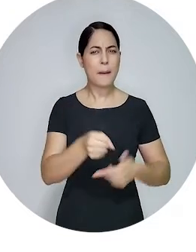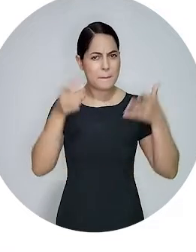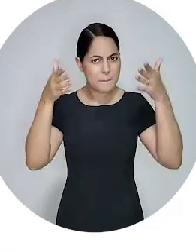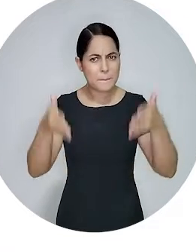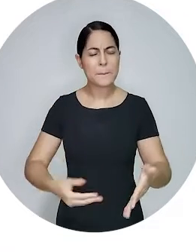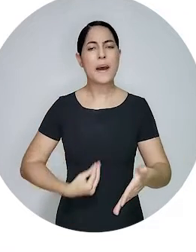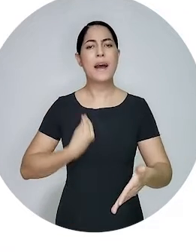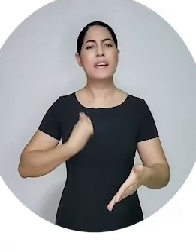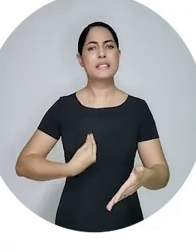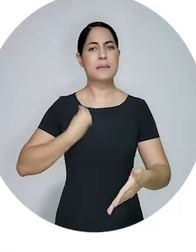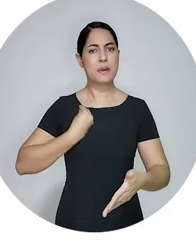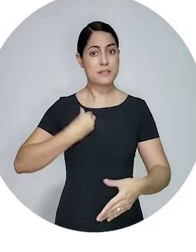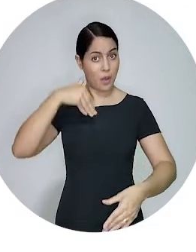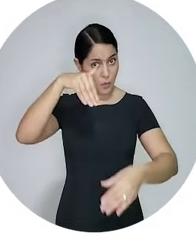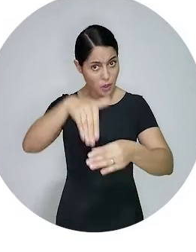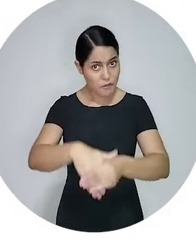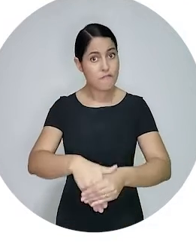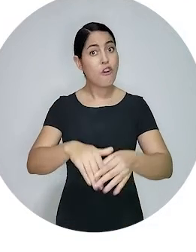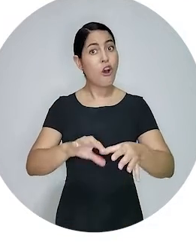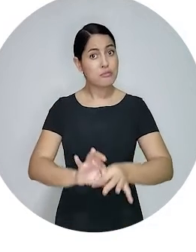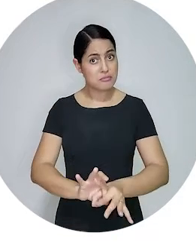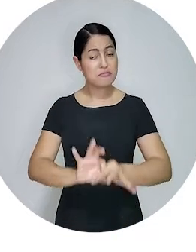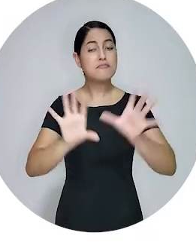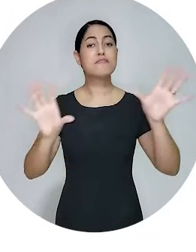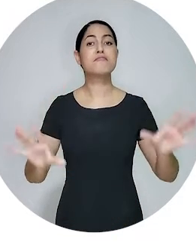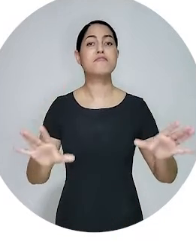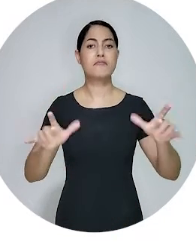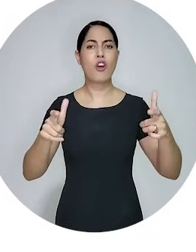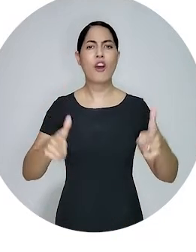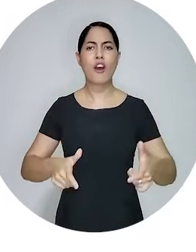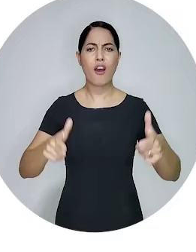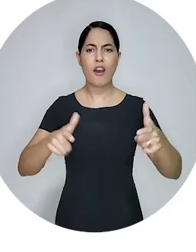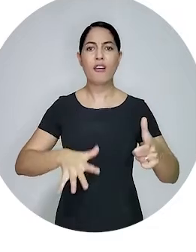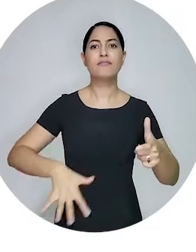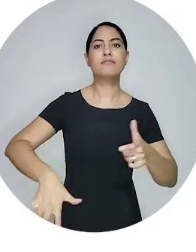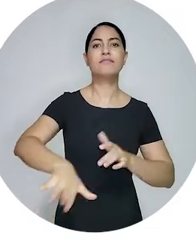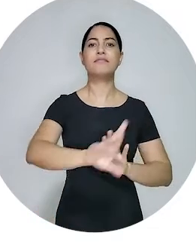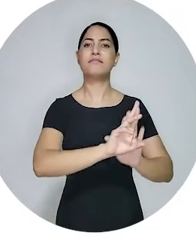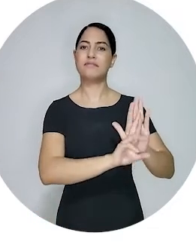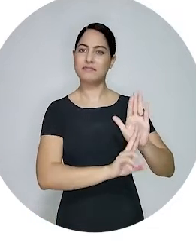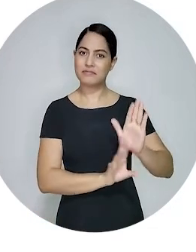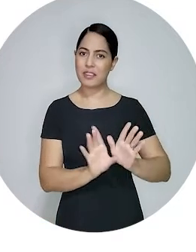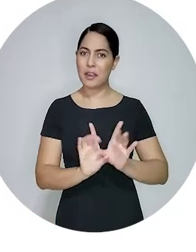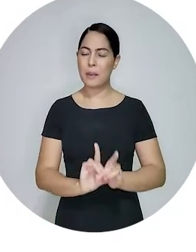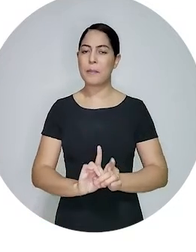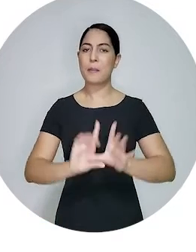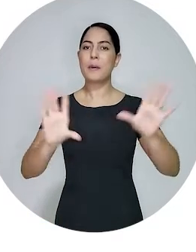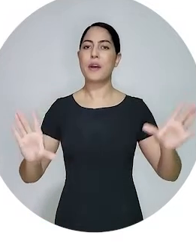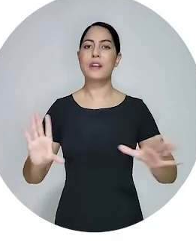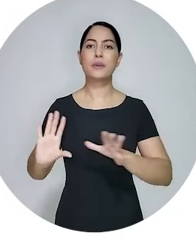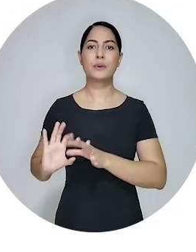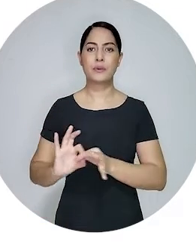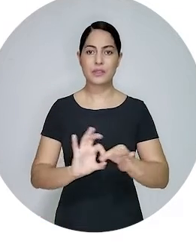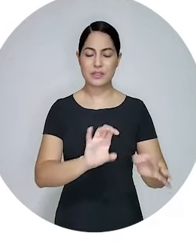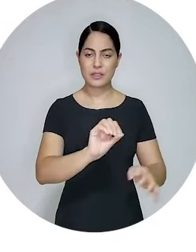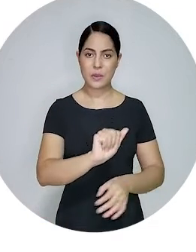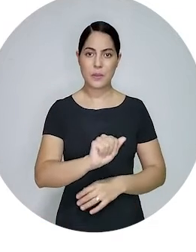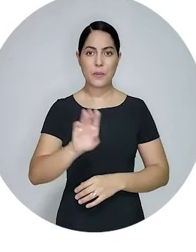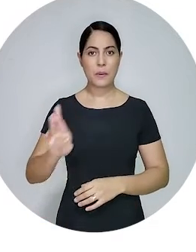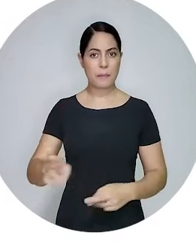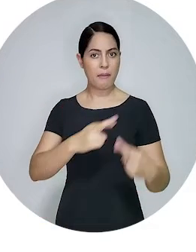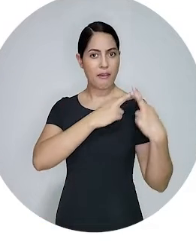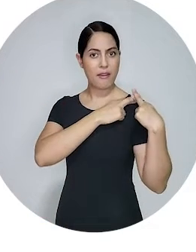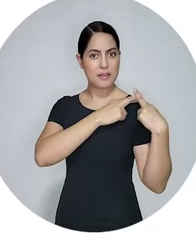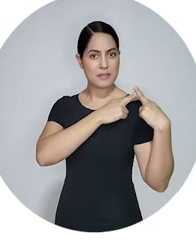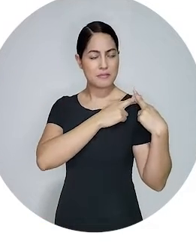participem ativamente do dia a dia da instituição, com voz e voto nas instâncias deliberativas, dentro do regime